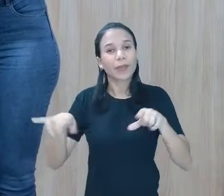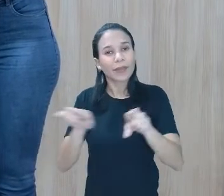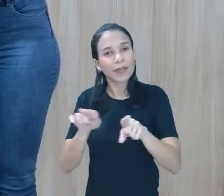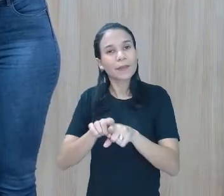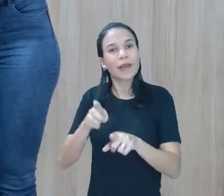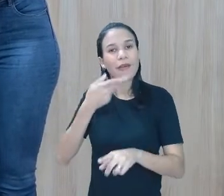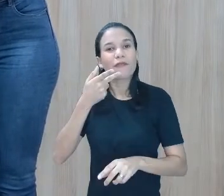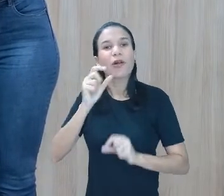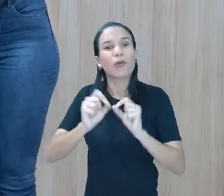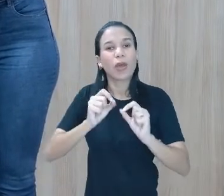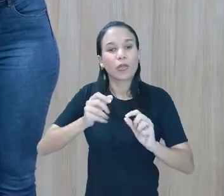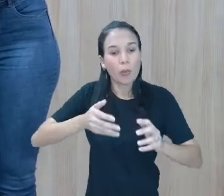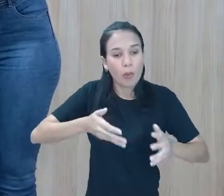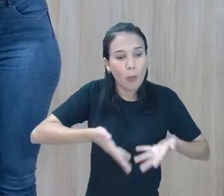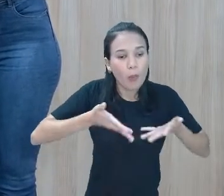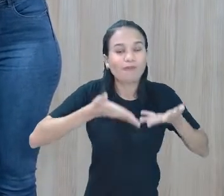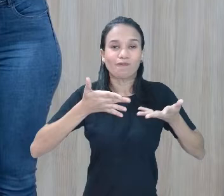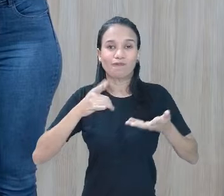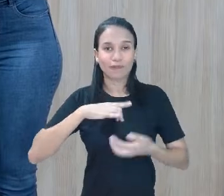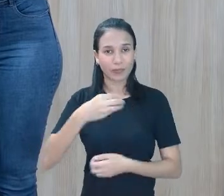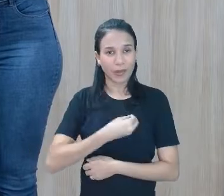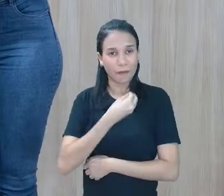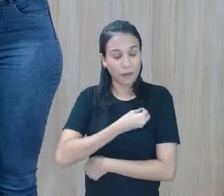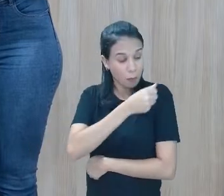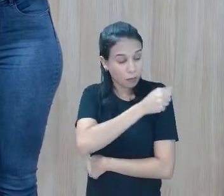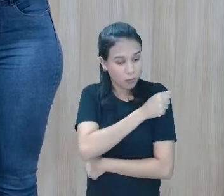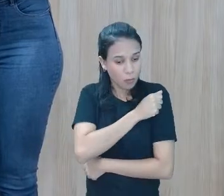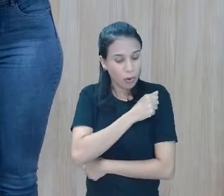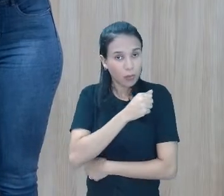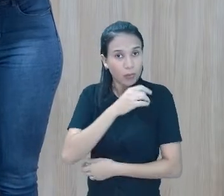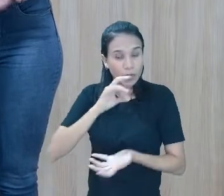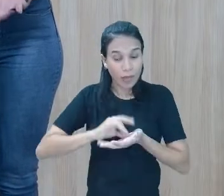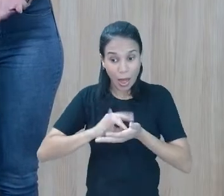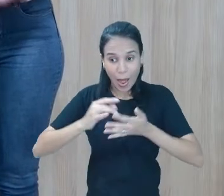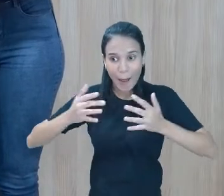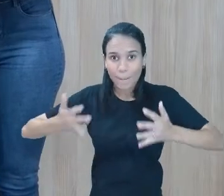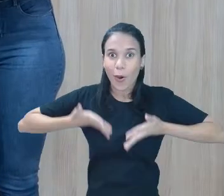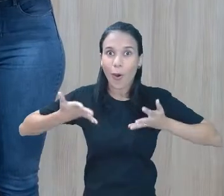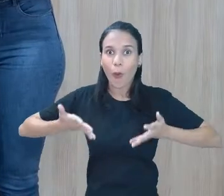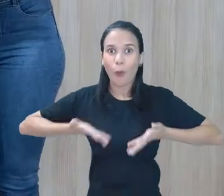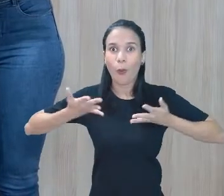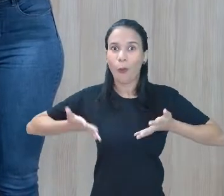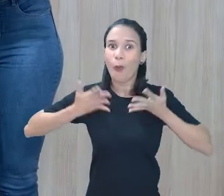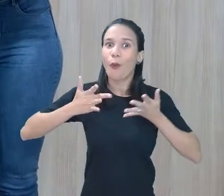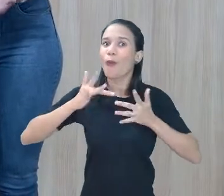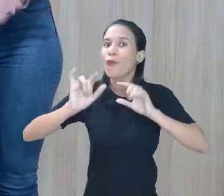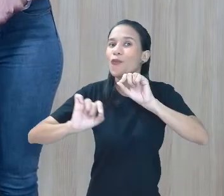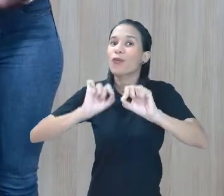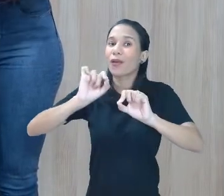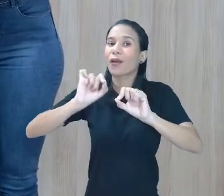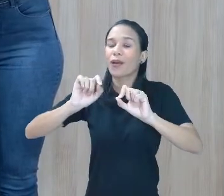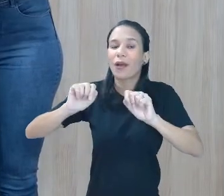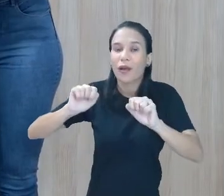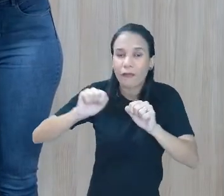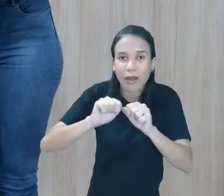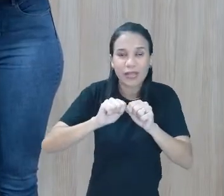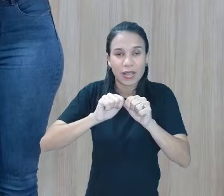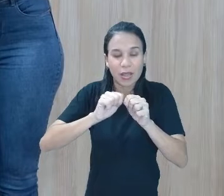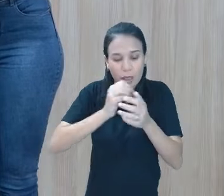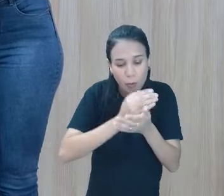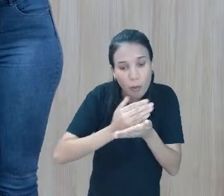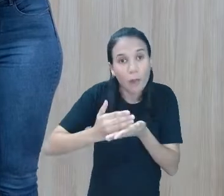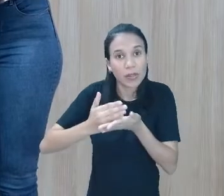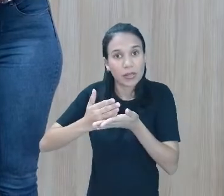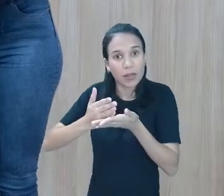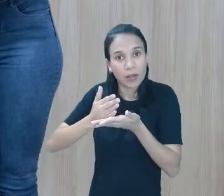dos estímulos que a gente oferece para que o estudante se sinta motivado a fazer,